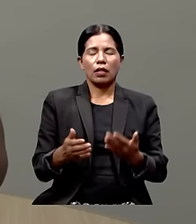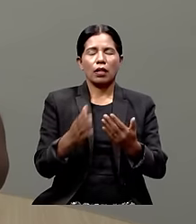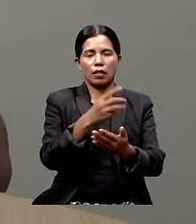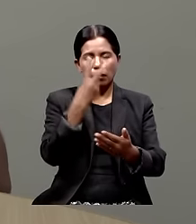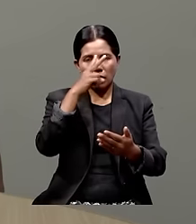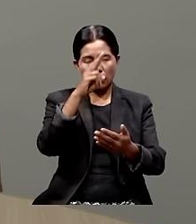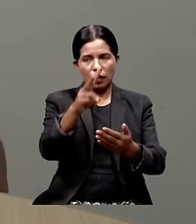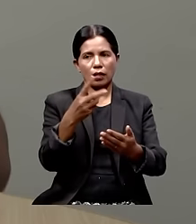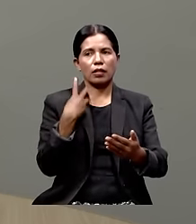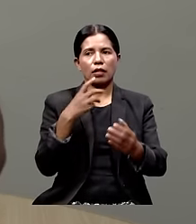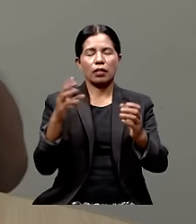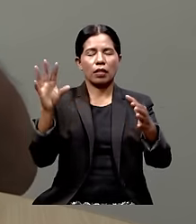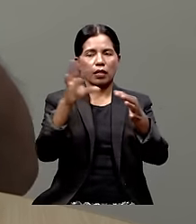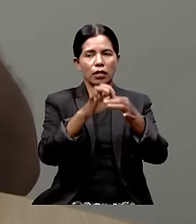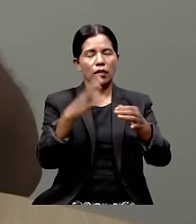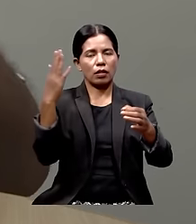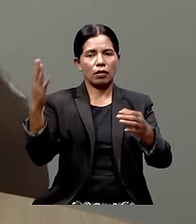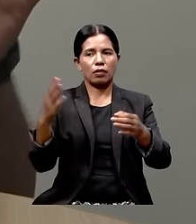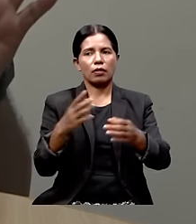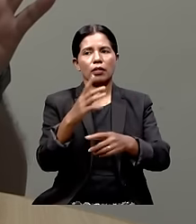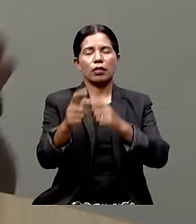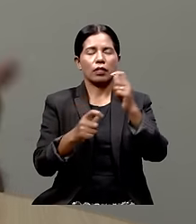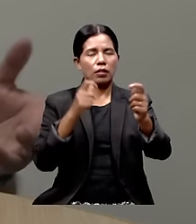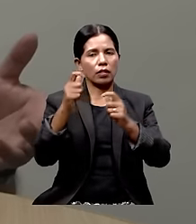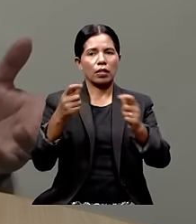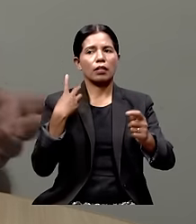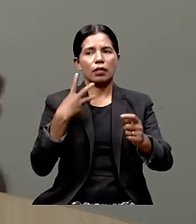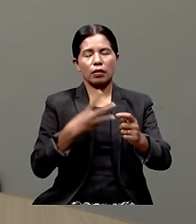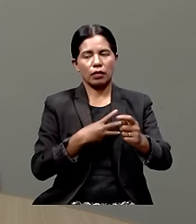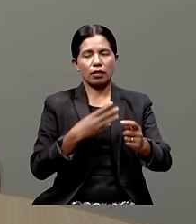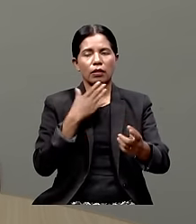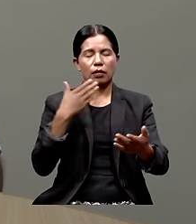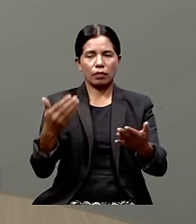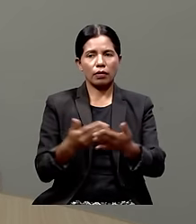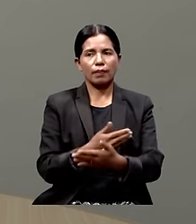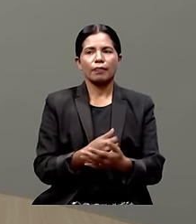ruma, esta liga na e digital é bem mais moderno, né? Não é